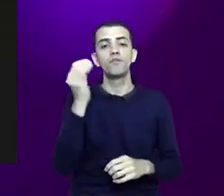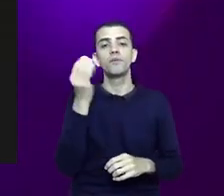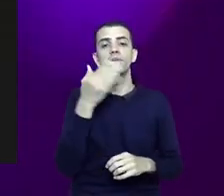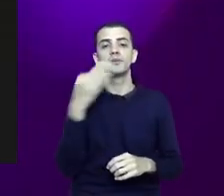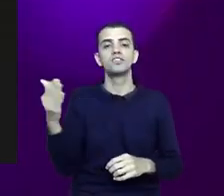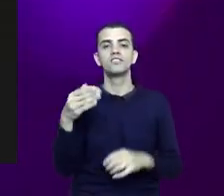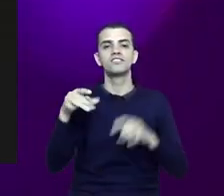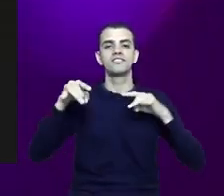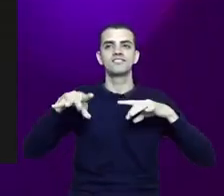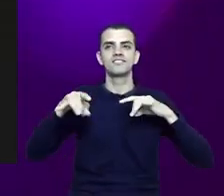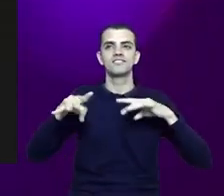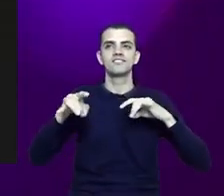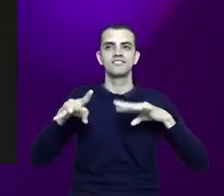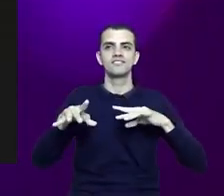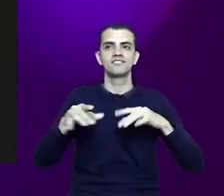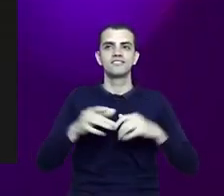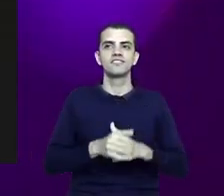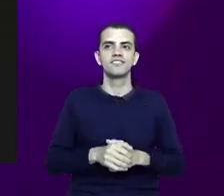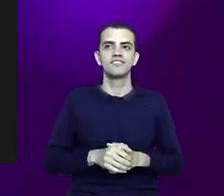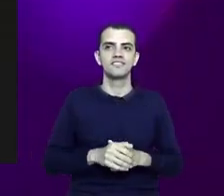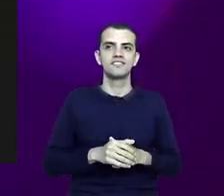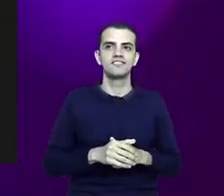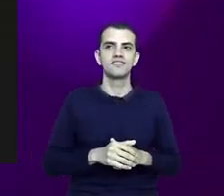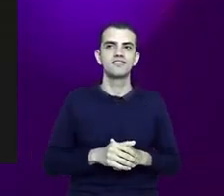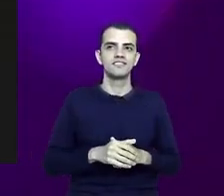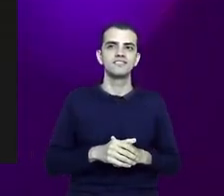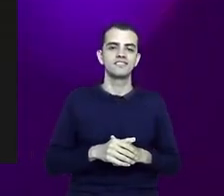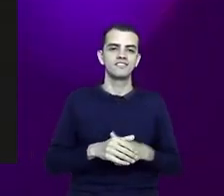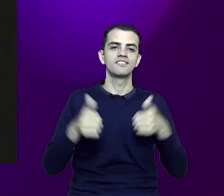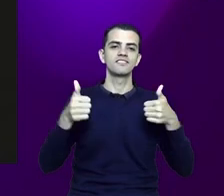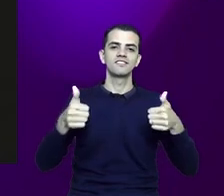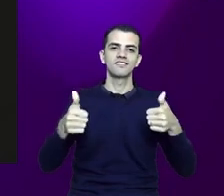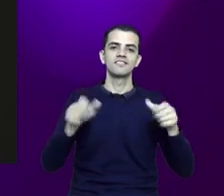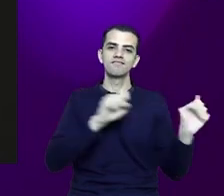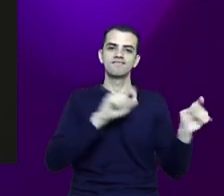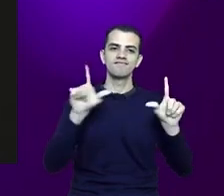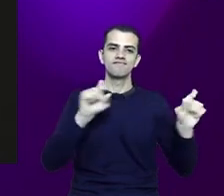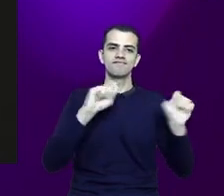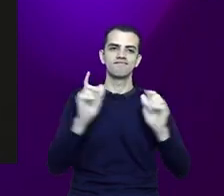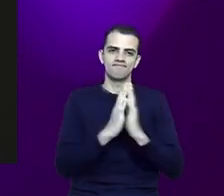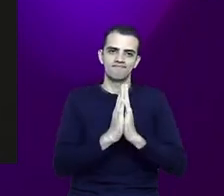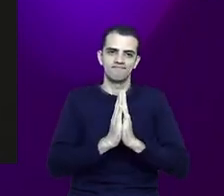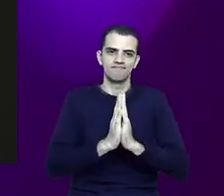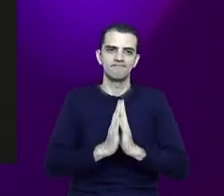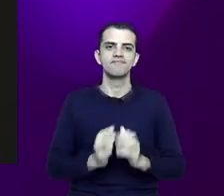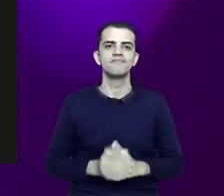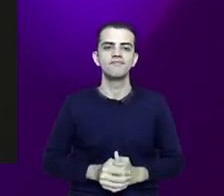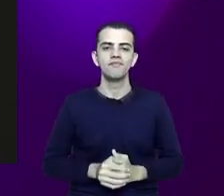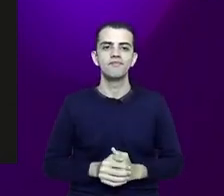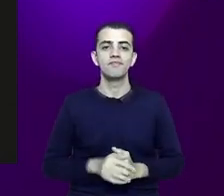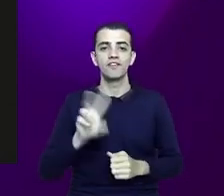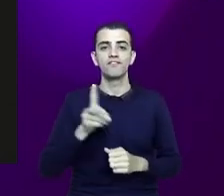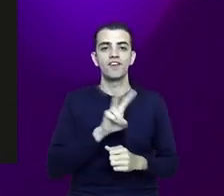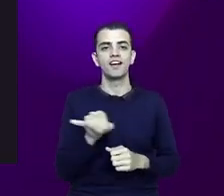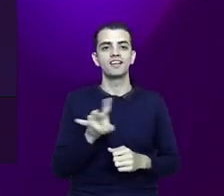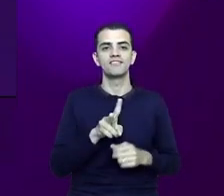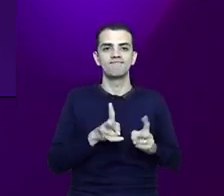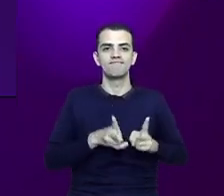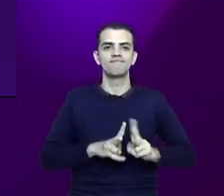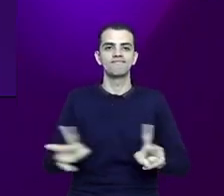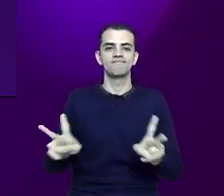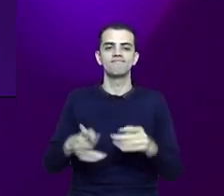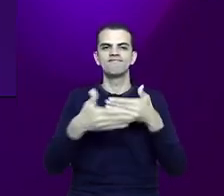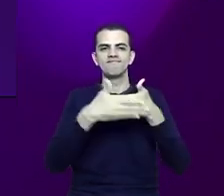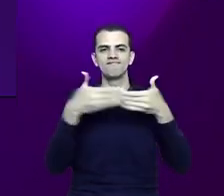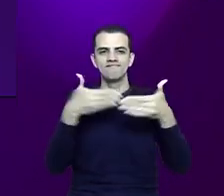liberar aqui para a gente passar os slides, por favor. A gente vai seguir, eu vou demonstrar alguns slides em questão